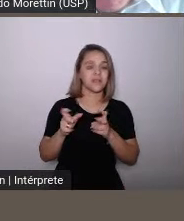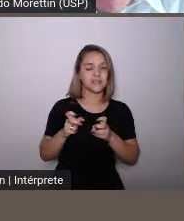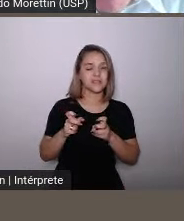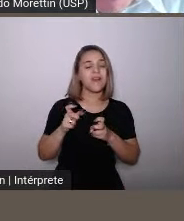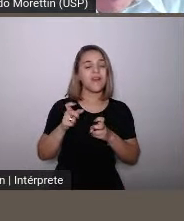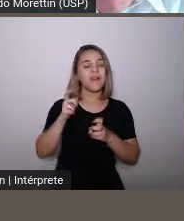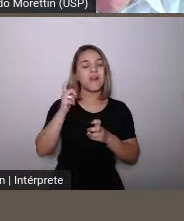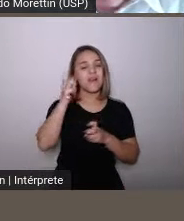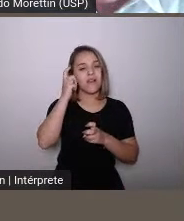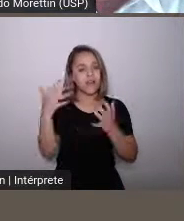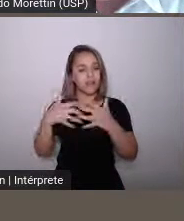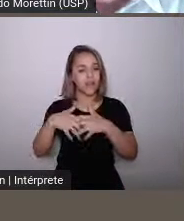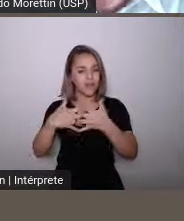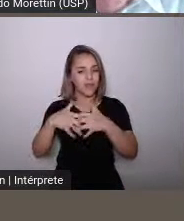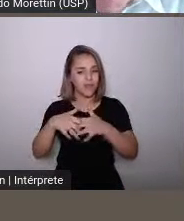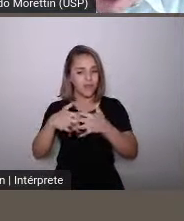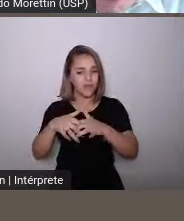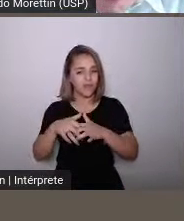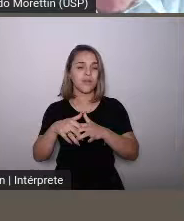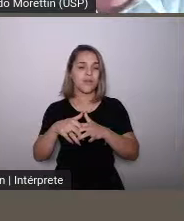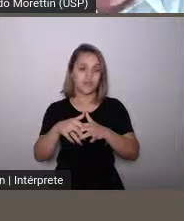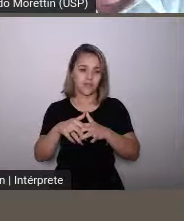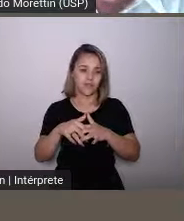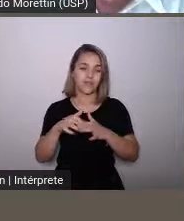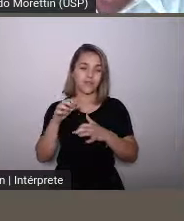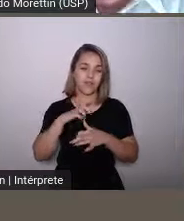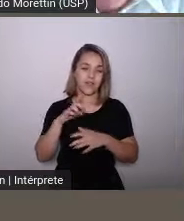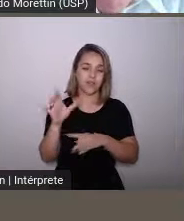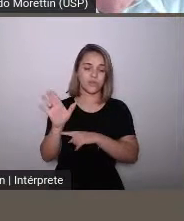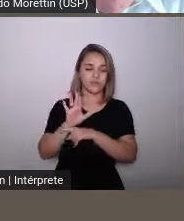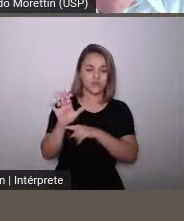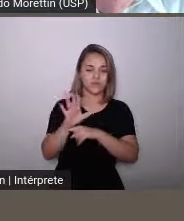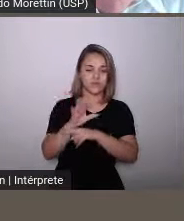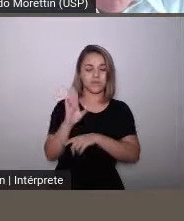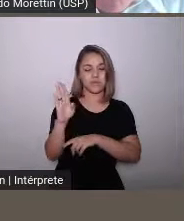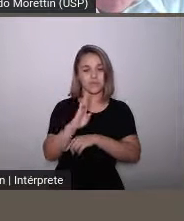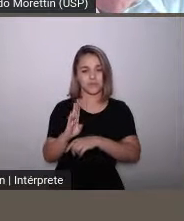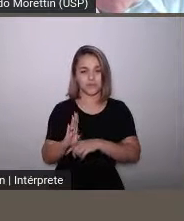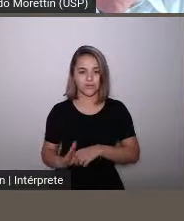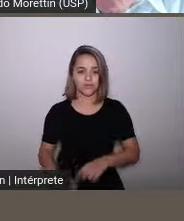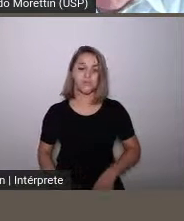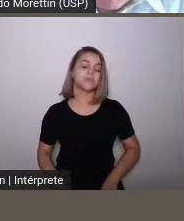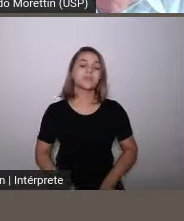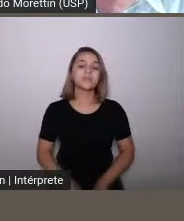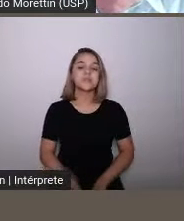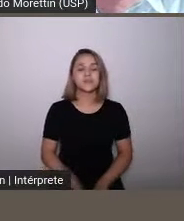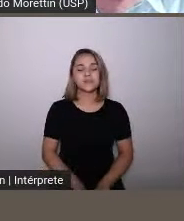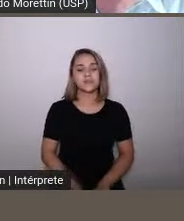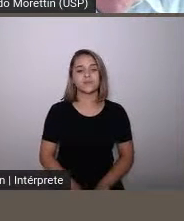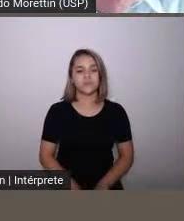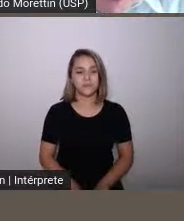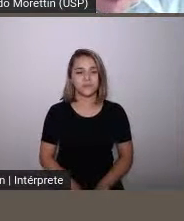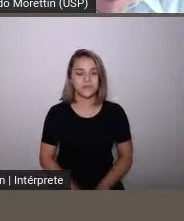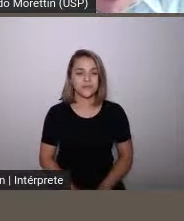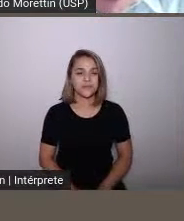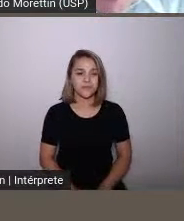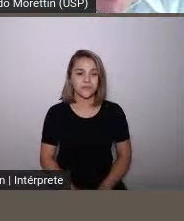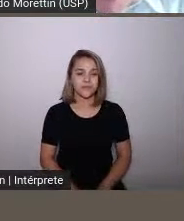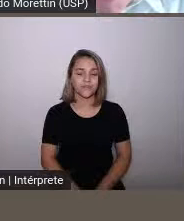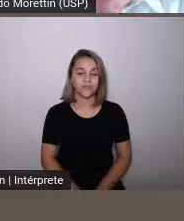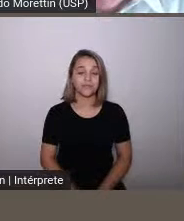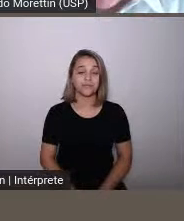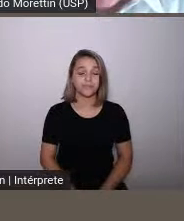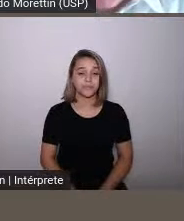incorporação, há um grande ausente, que é o cinema brasileiro, que, salvo uma ou outra menção de Mário de Andrade,